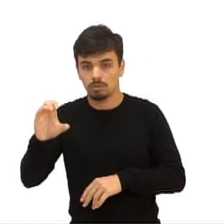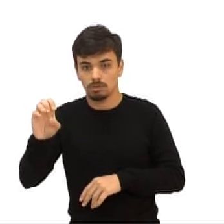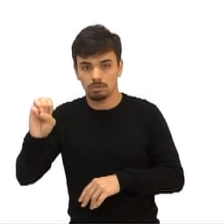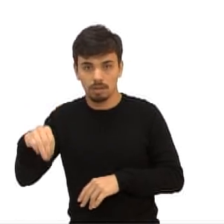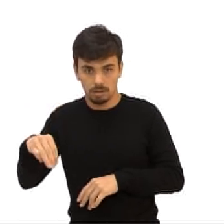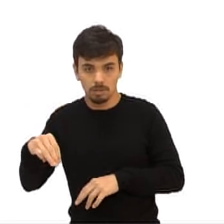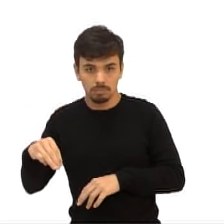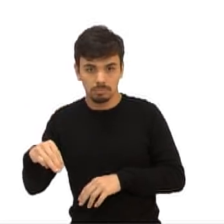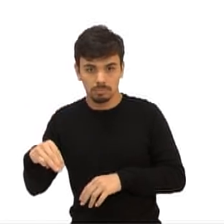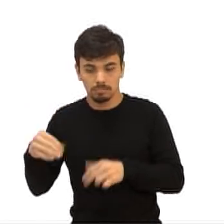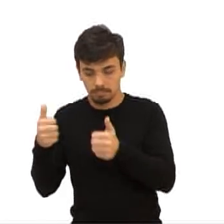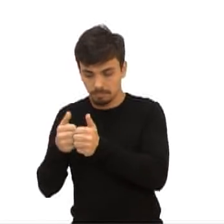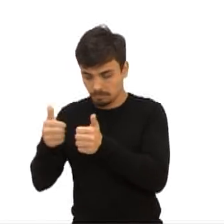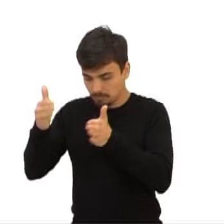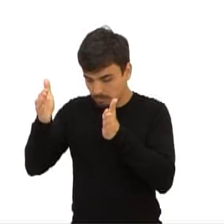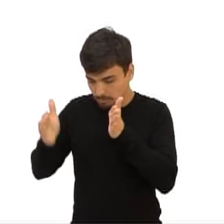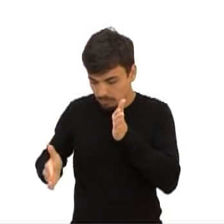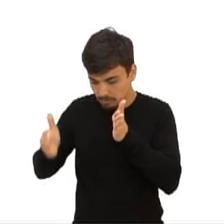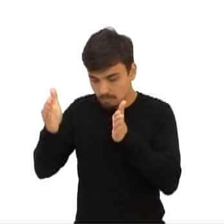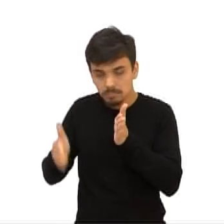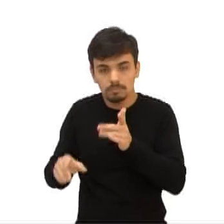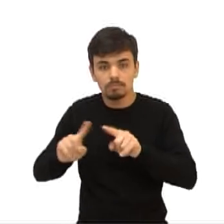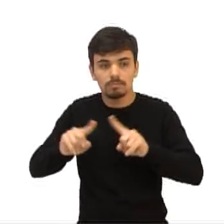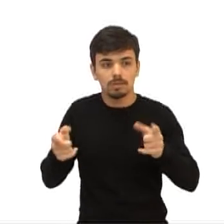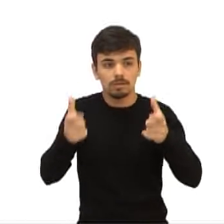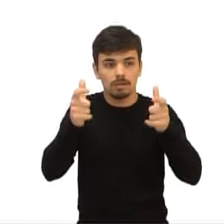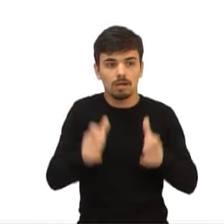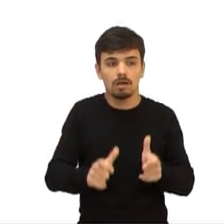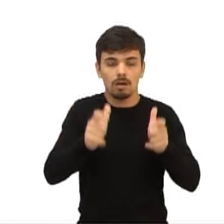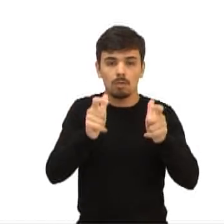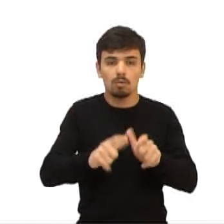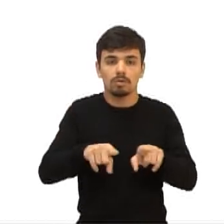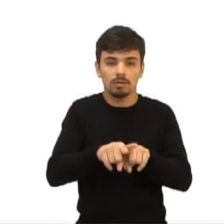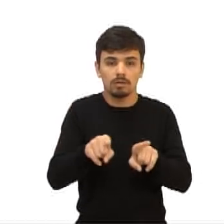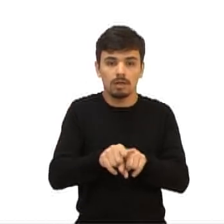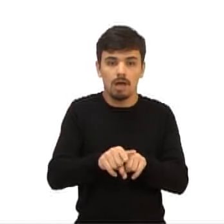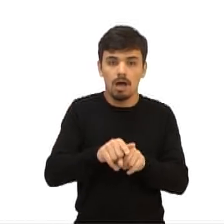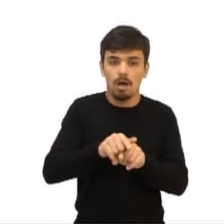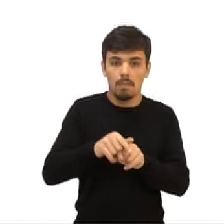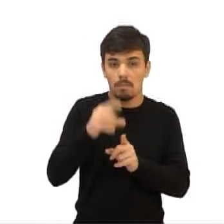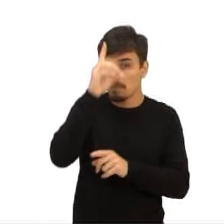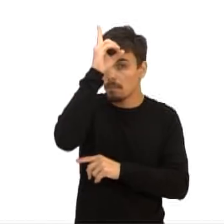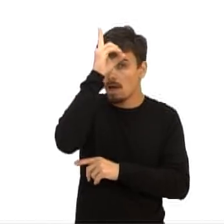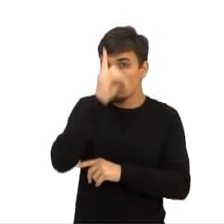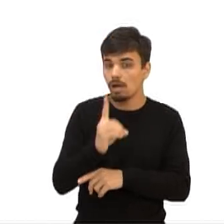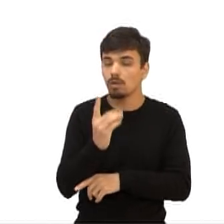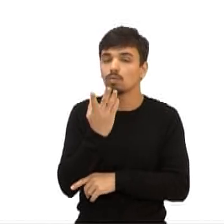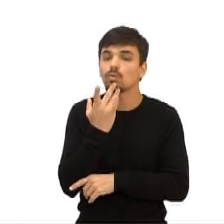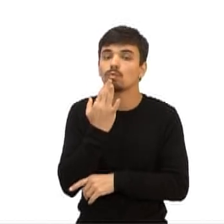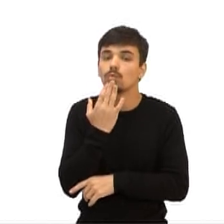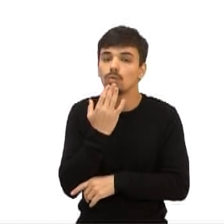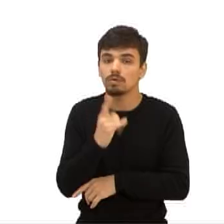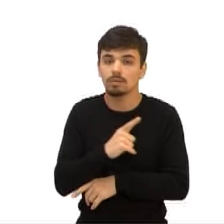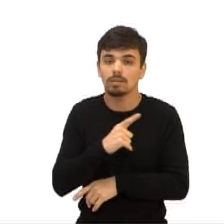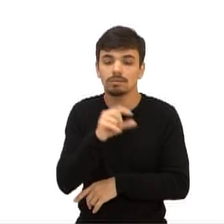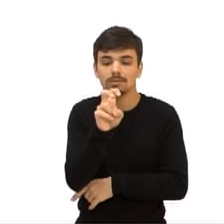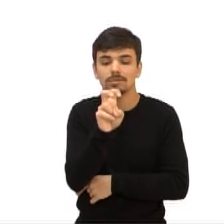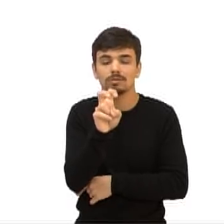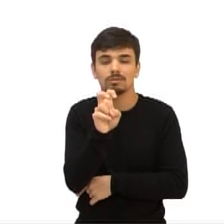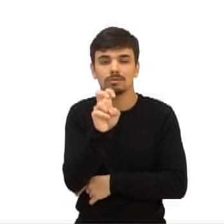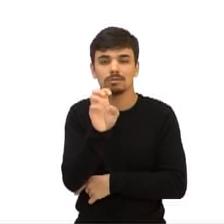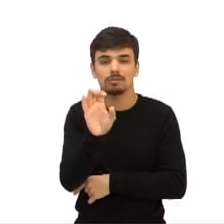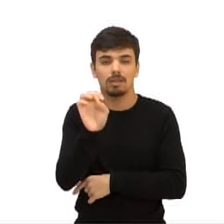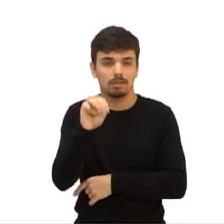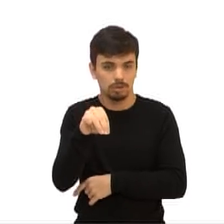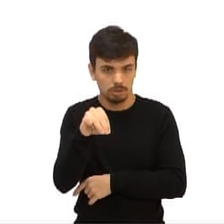aquele ladinho. E aonde nós temos a medida em amarelo, nós usamos os 5 centímetros